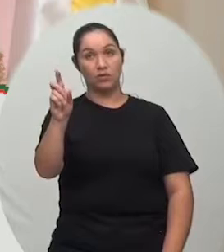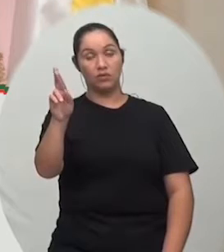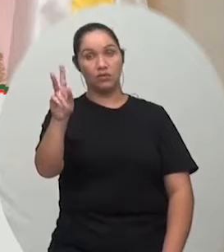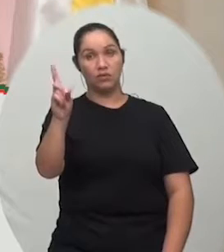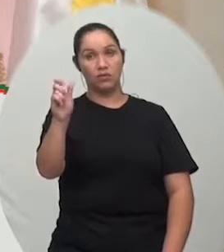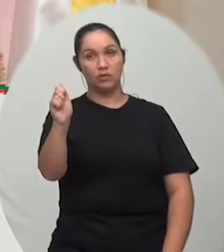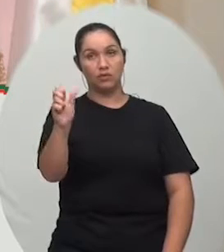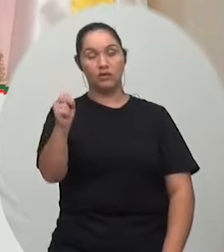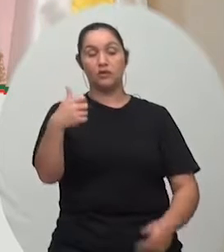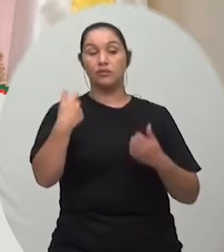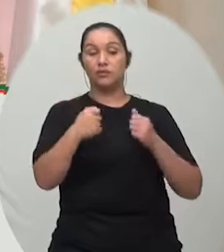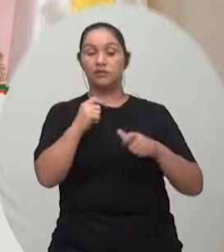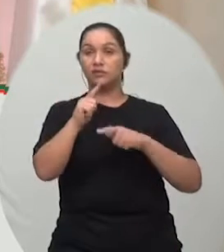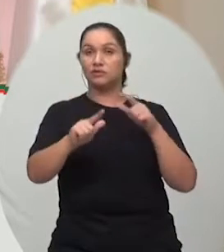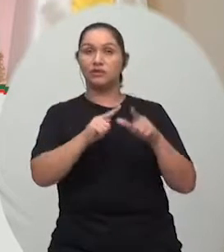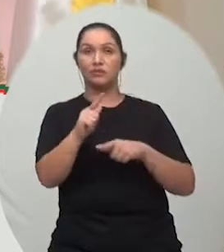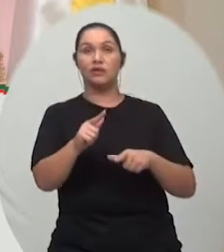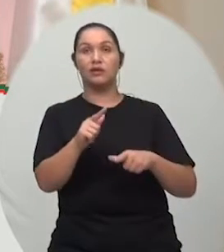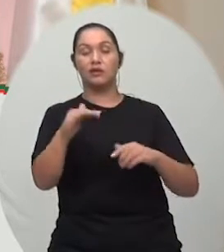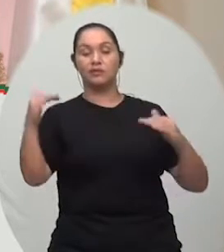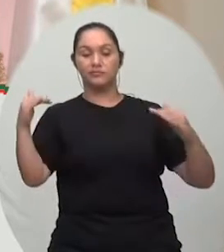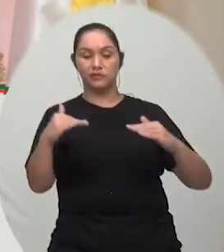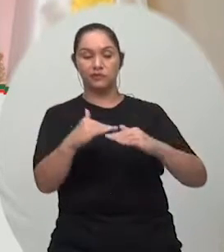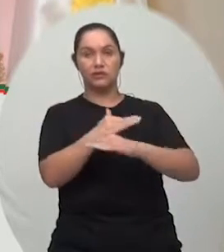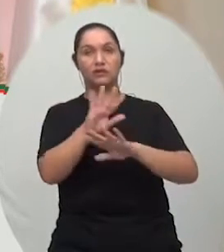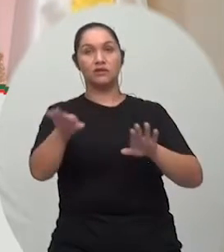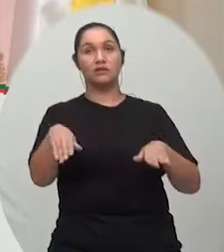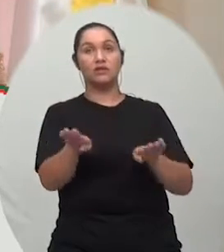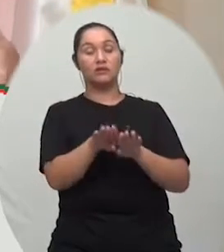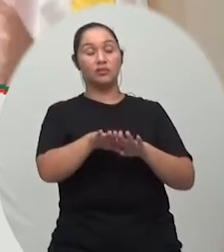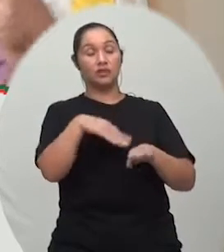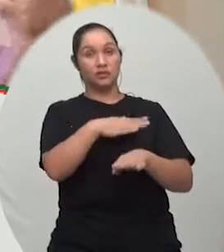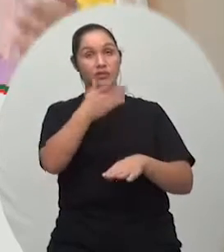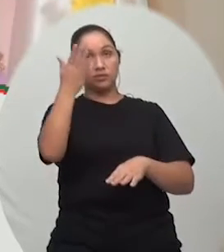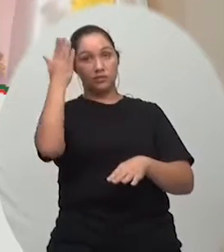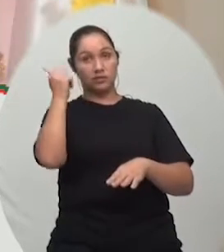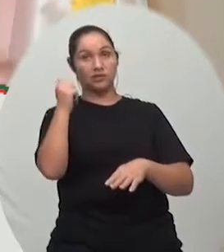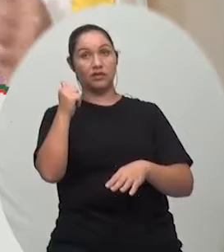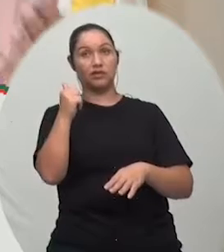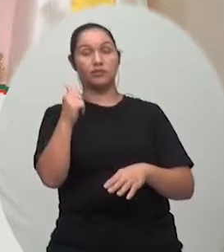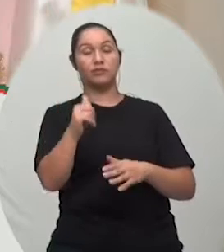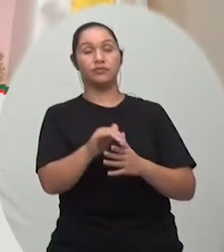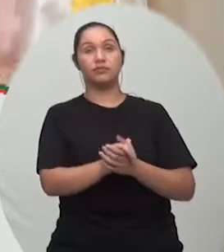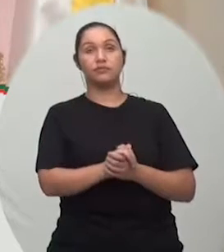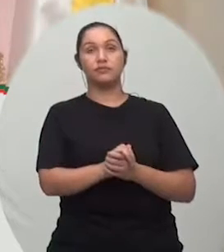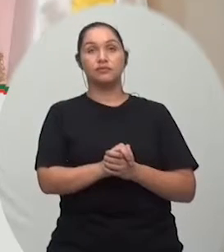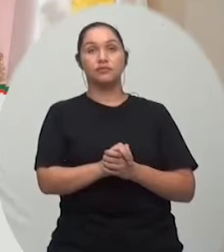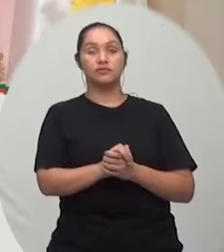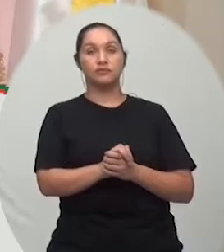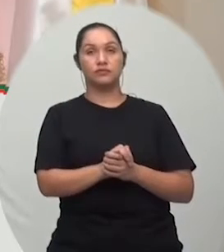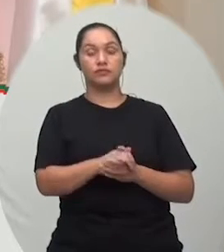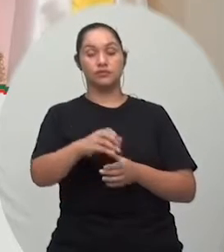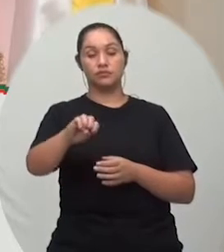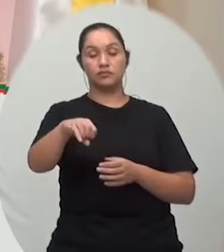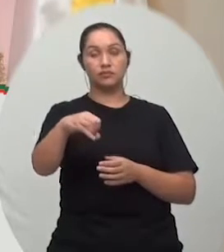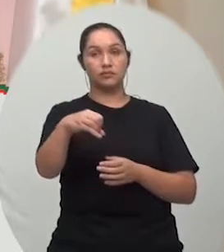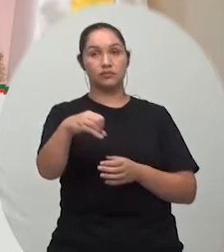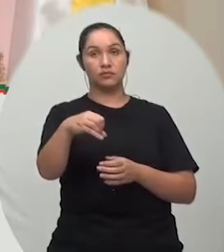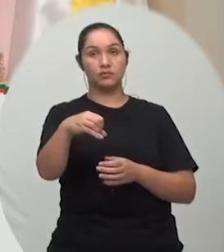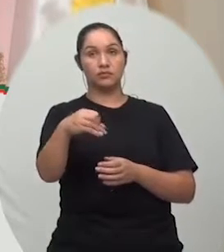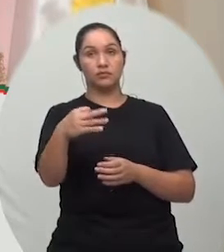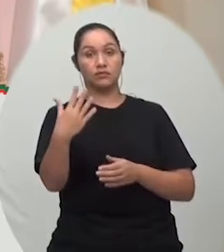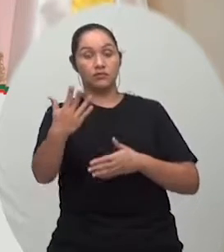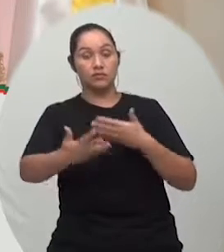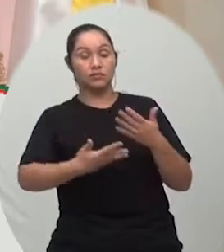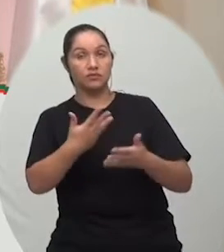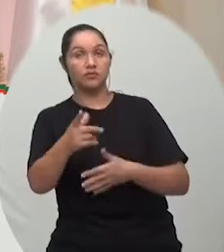lei, o quanto ela foi boa para o município, quantas vezes que nós liberamos os militares e as viaturas nesse período,